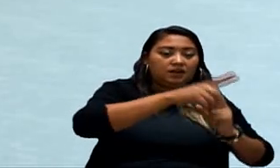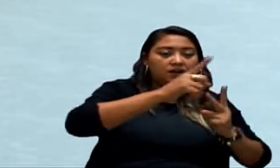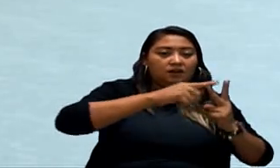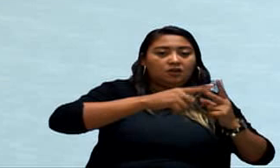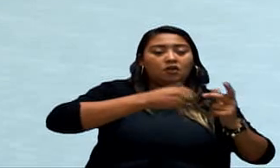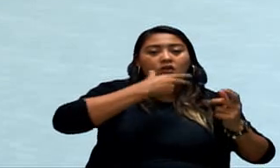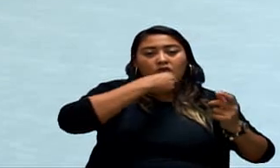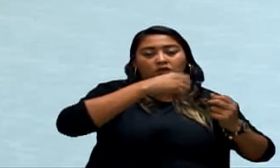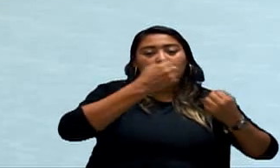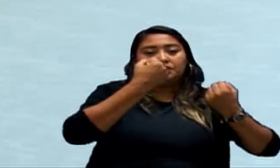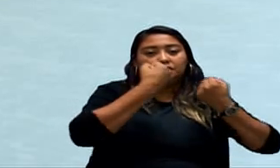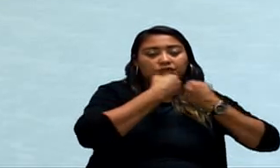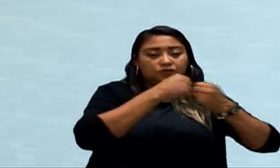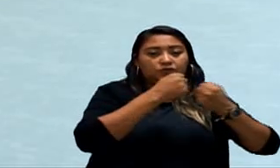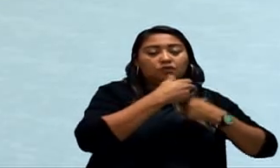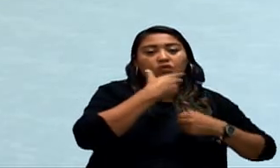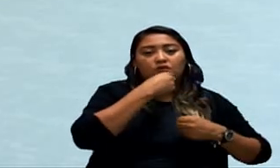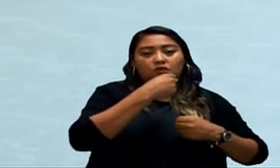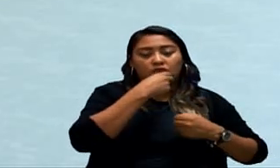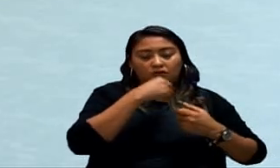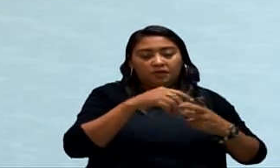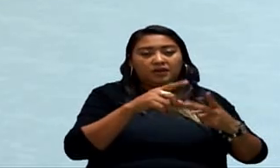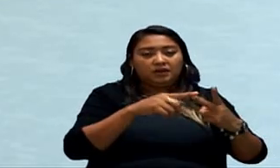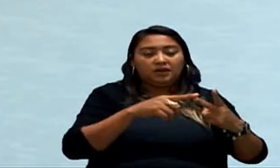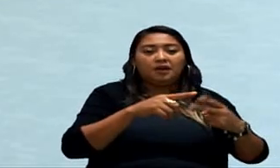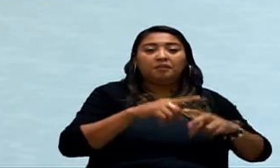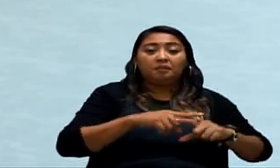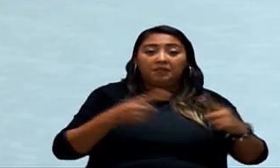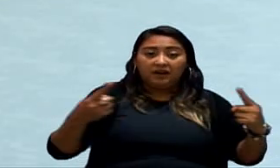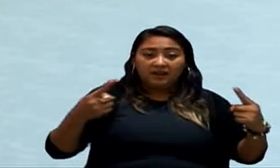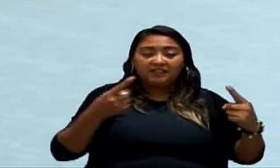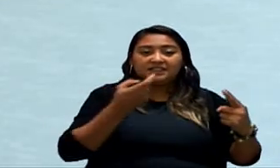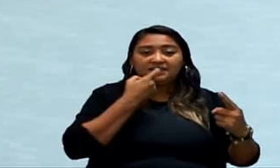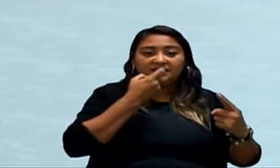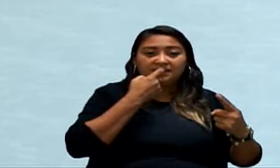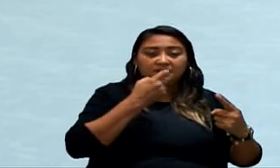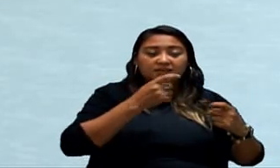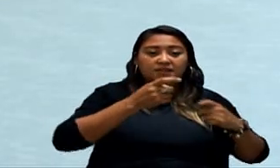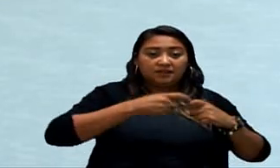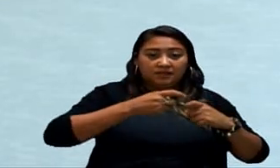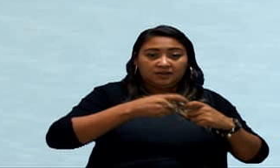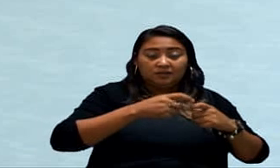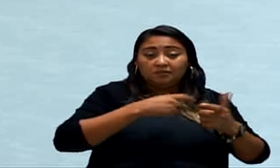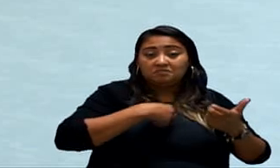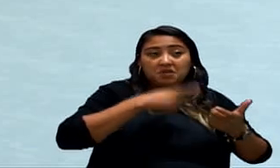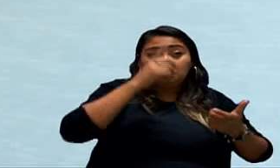odontomóvel nunca mais soube notícia. Deixa eu só passar essa informação, vereador Ed.